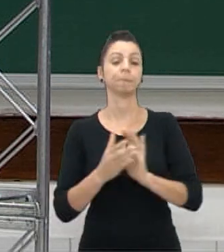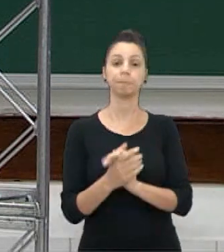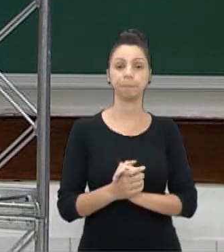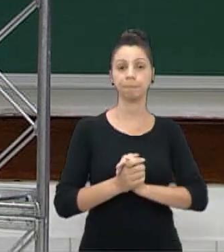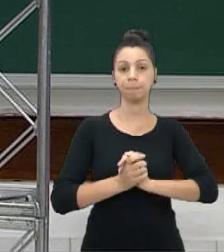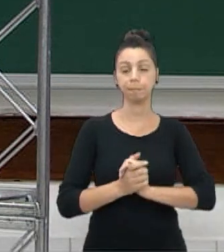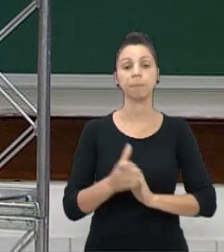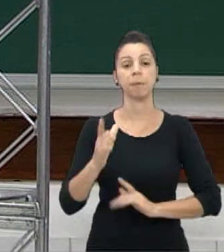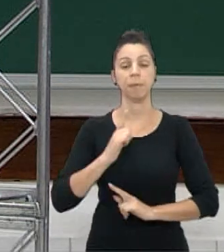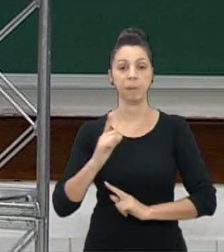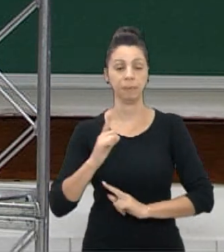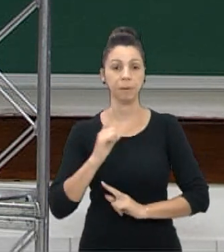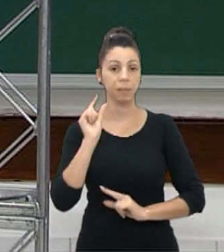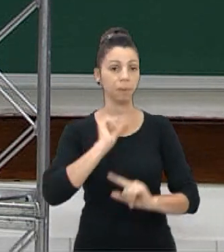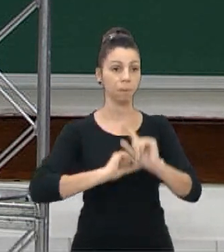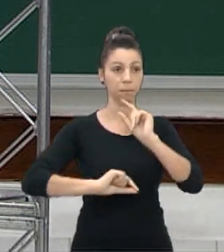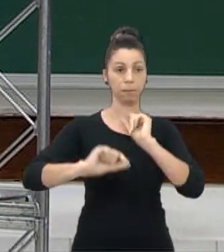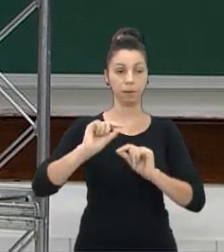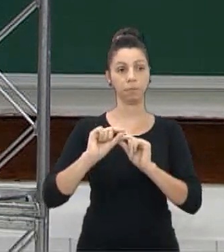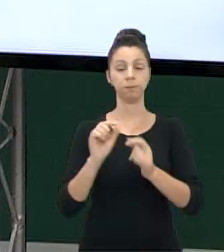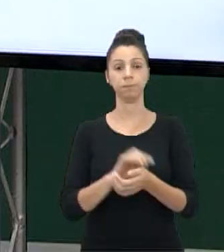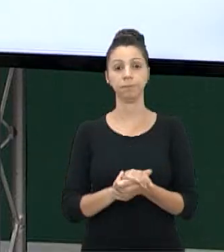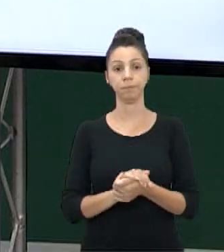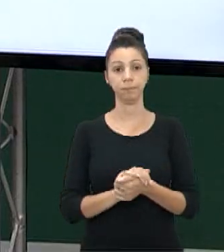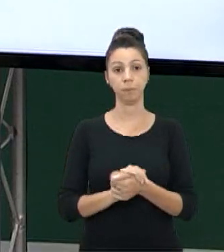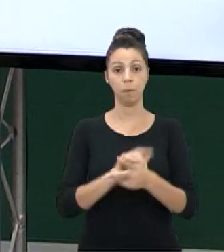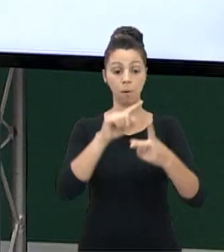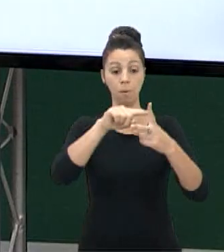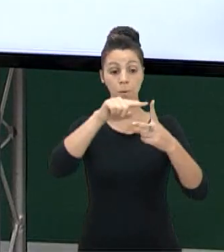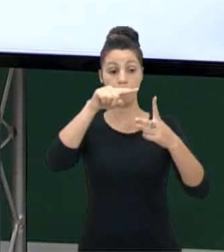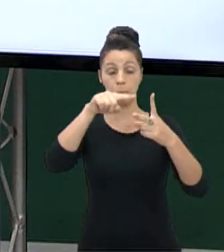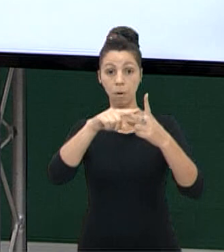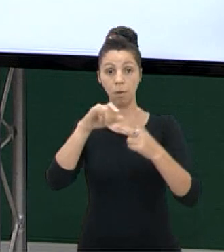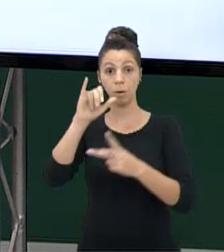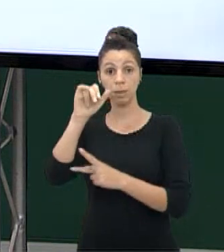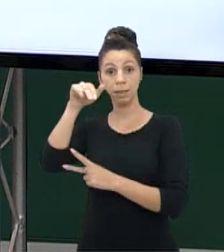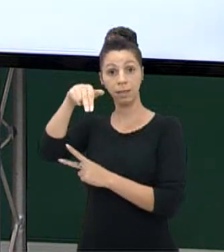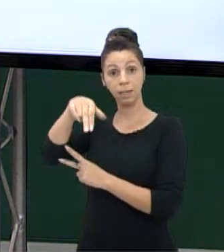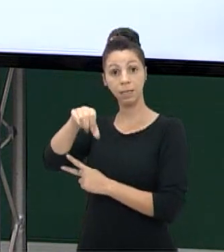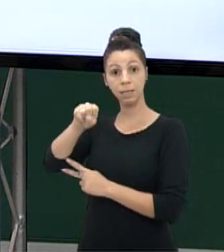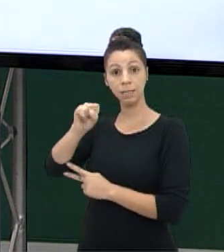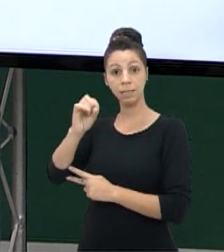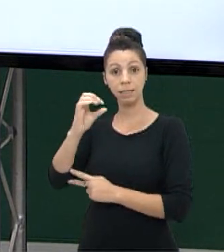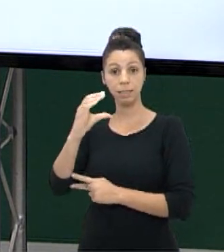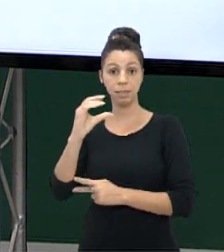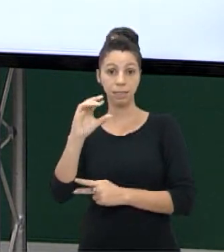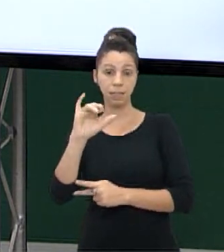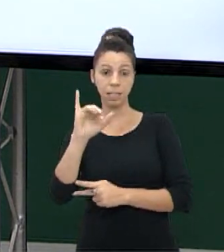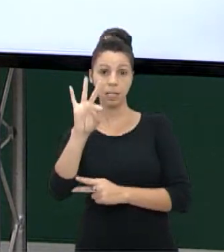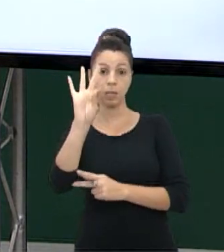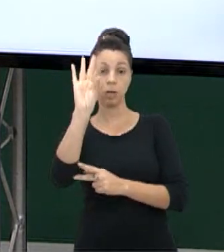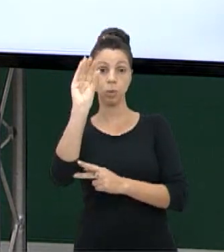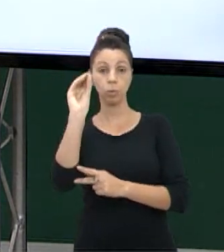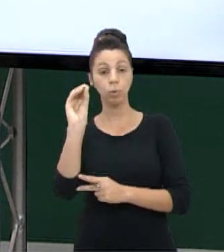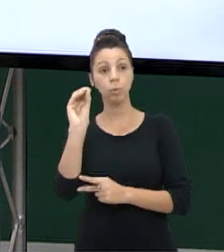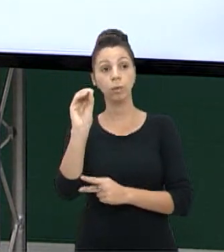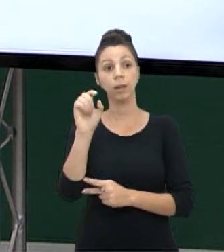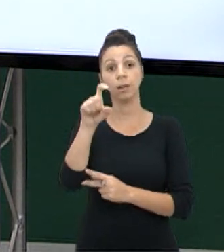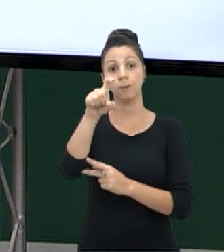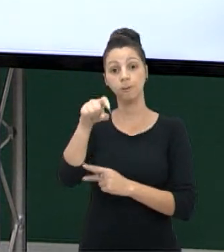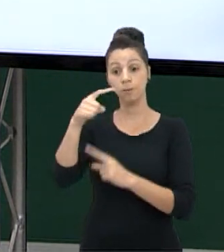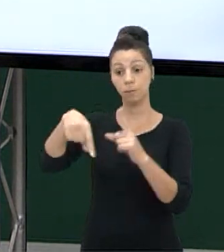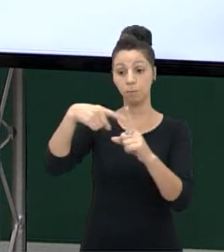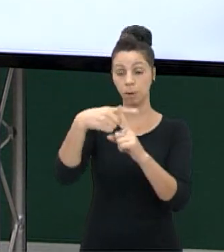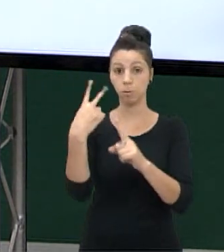seguinte. Eu tenho ali o ângulo inscrito, que é x mais 2, e o ângulo central, ó, que